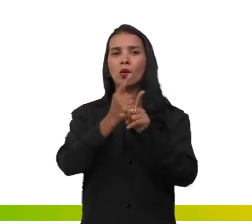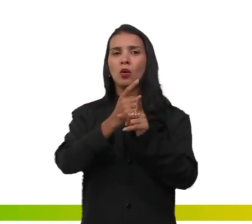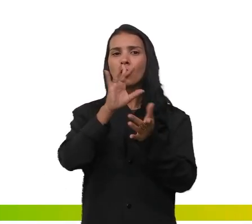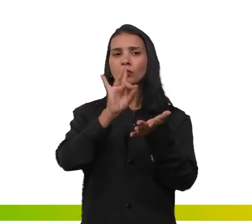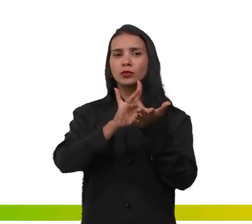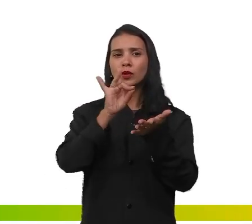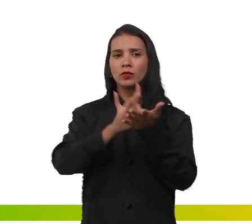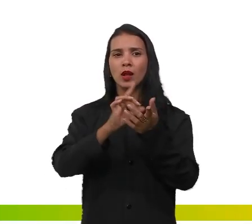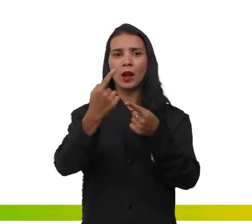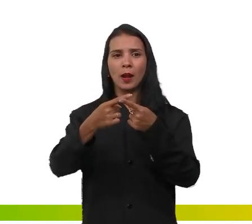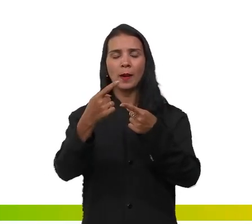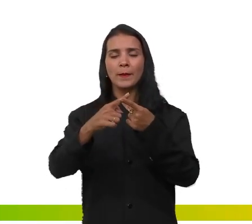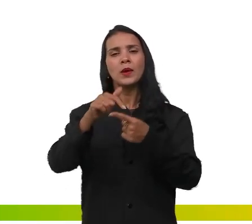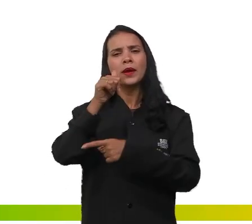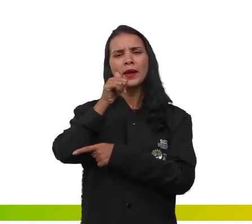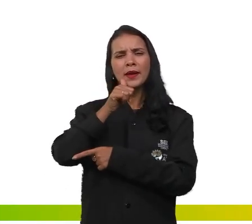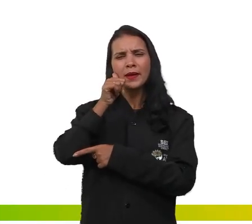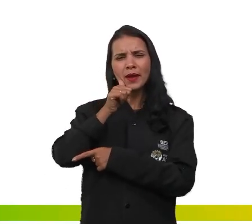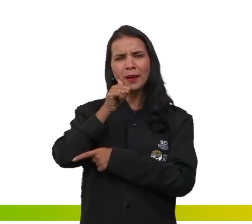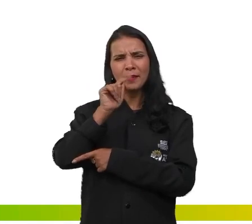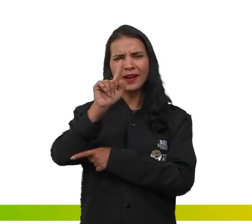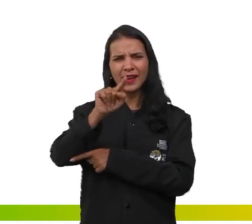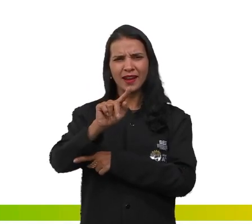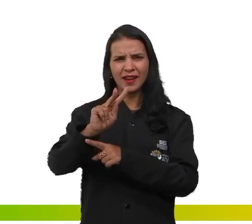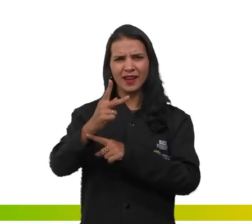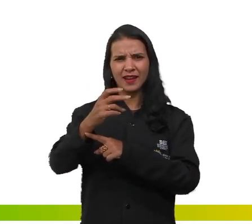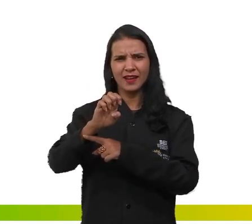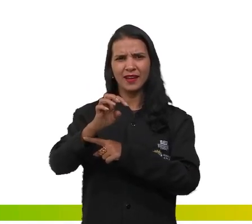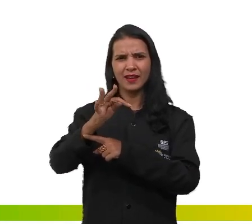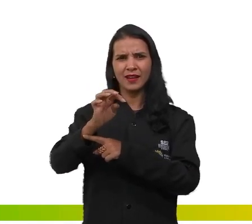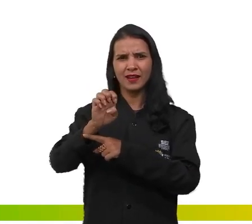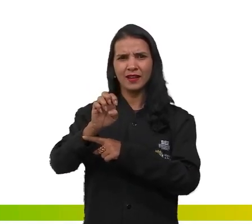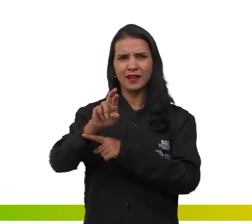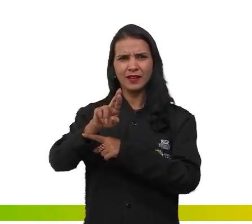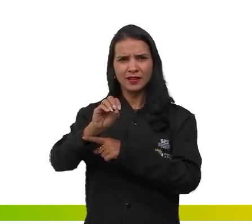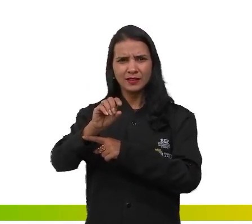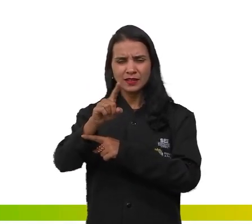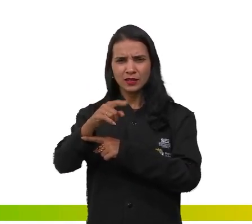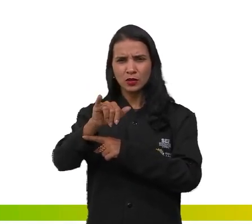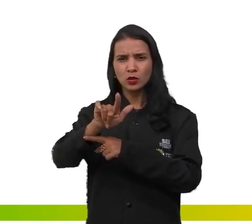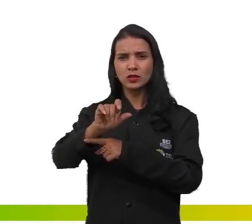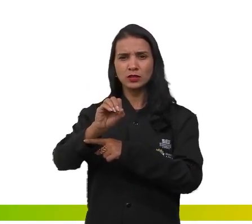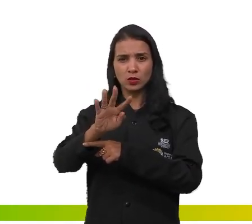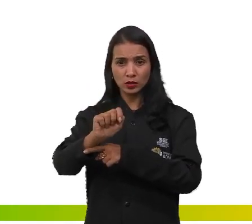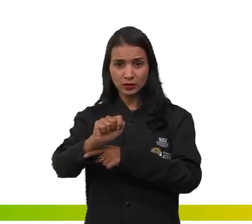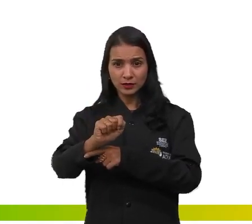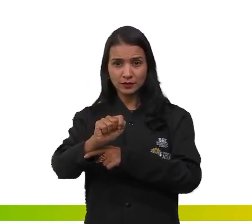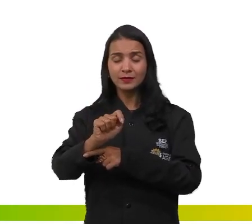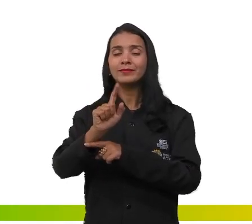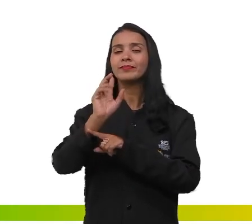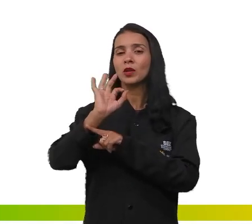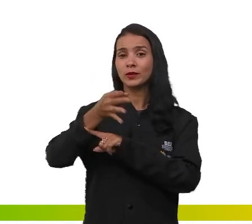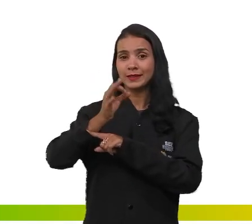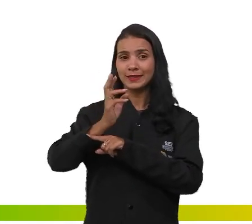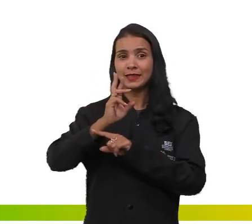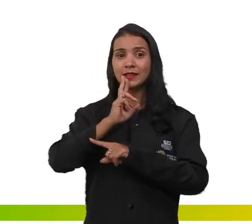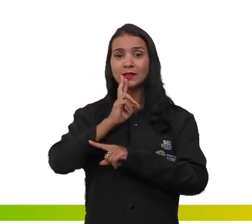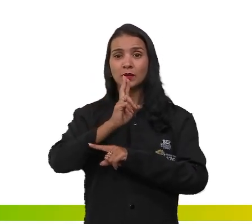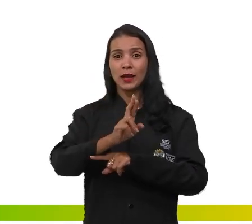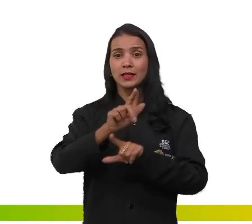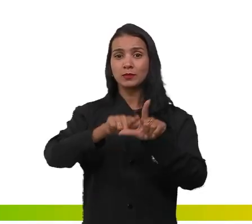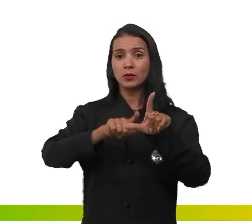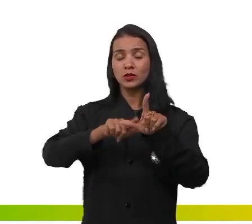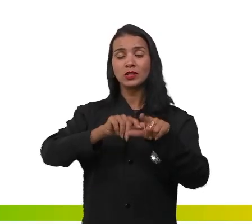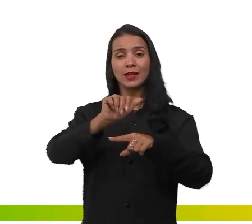ser heterozigota, opa, a minha pergunta está aqui. Então, a minha alternativa já é a alternativa A, tá? Então, esse